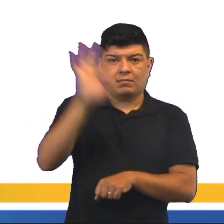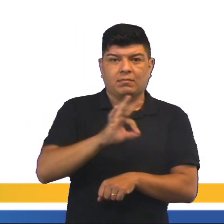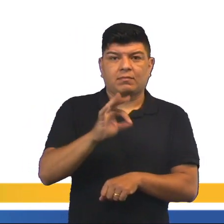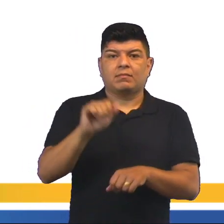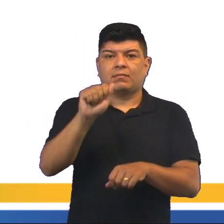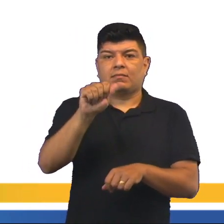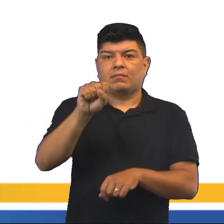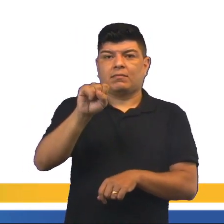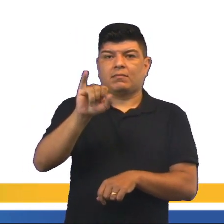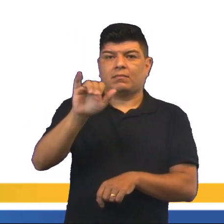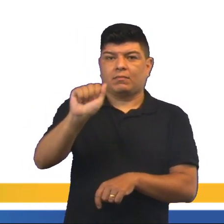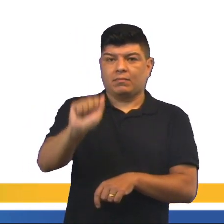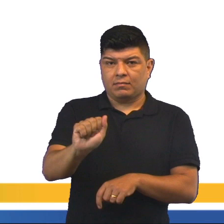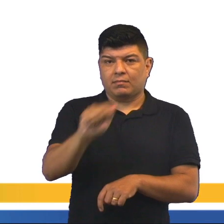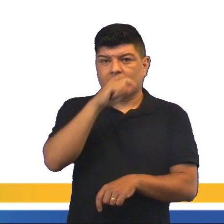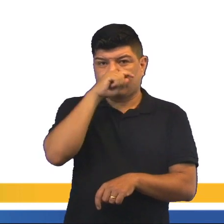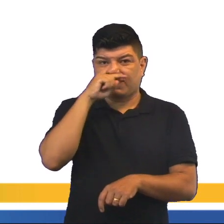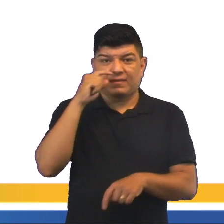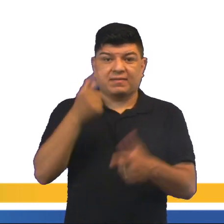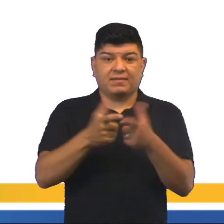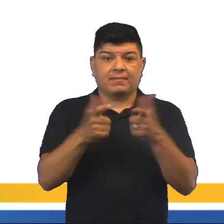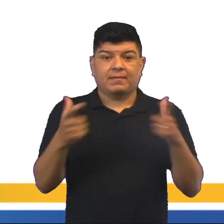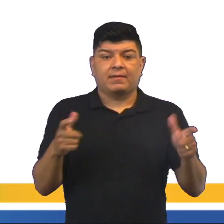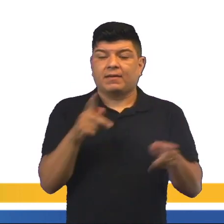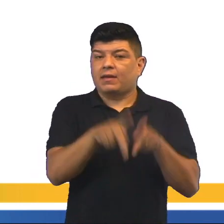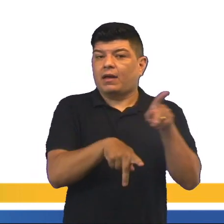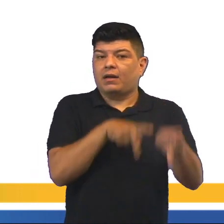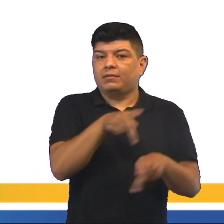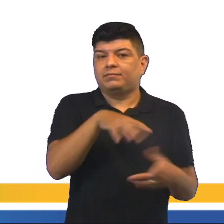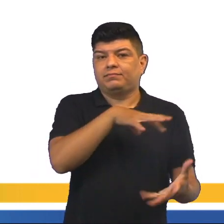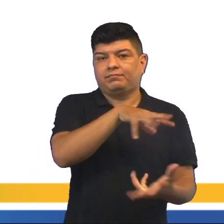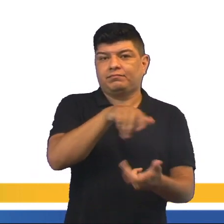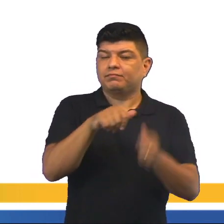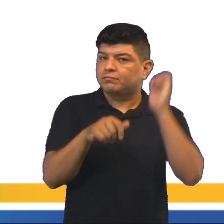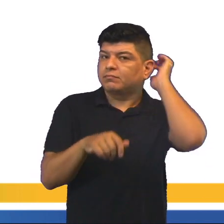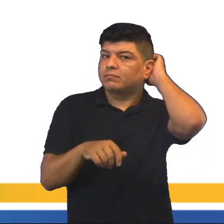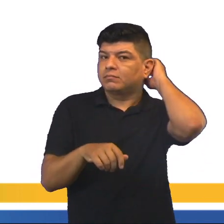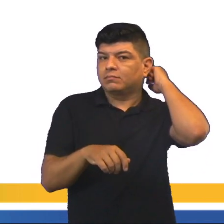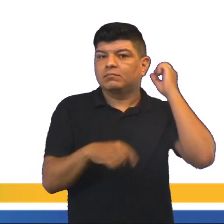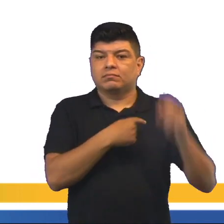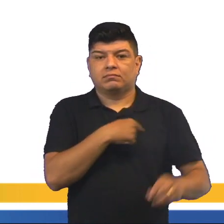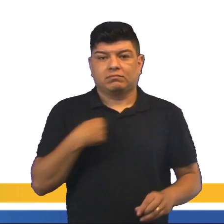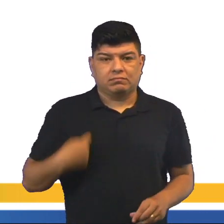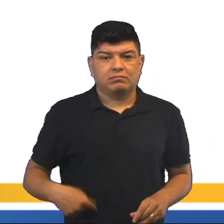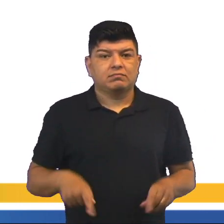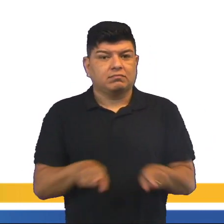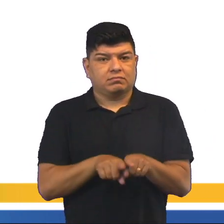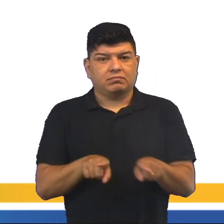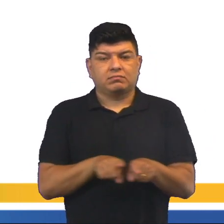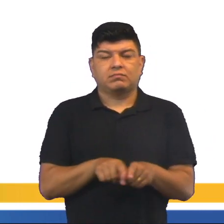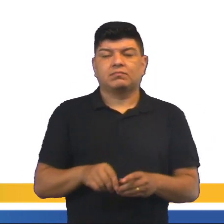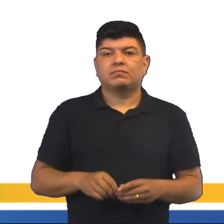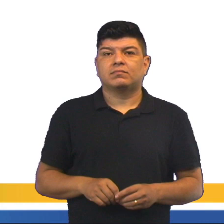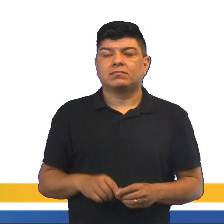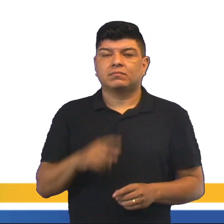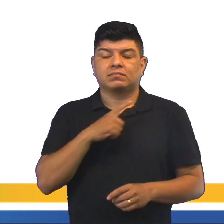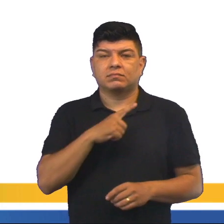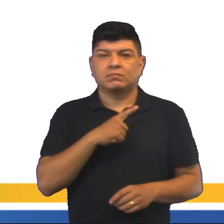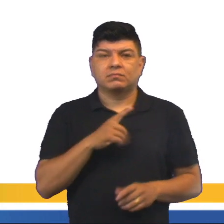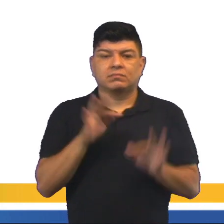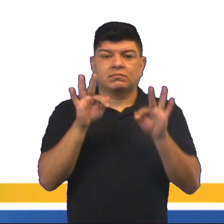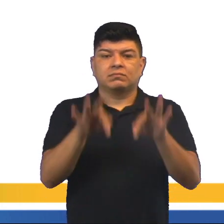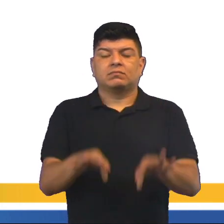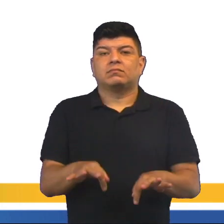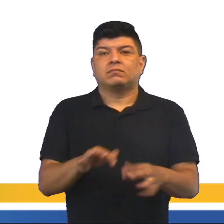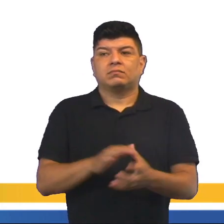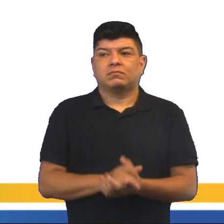tem 61%, é onde se concentra a maior população do mundo, é onde está a China, né, gente, que tem a maior população mundial aí. E nós temos aí, por